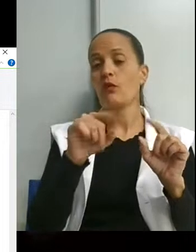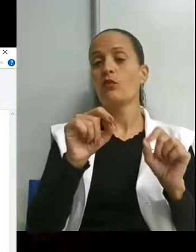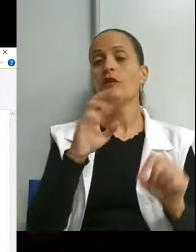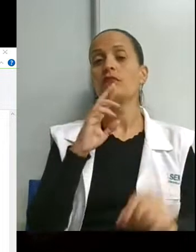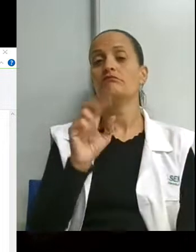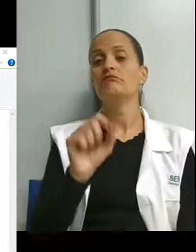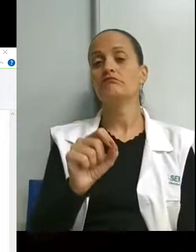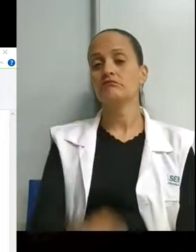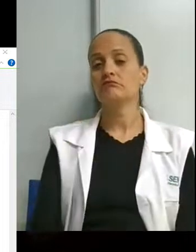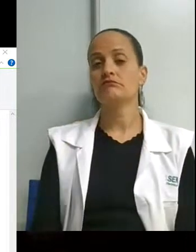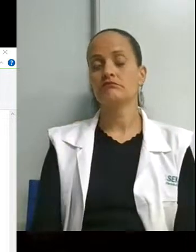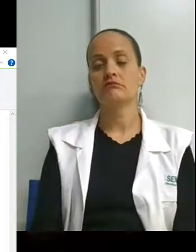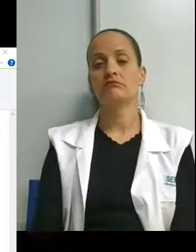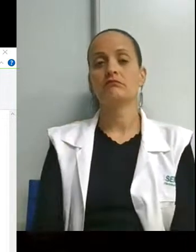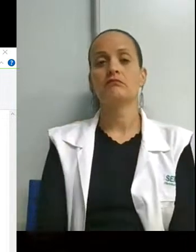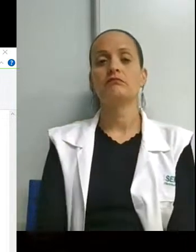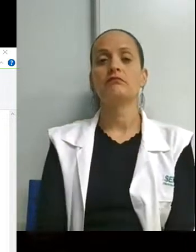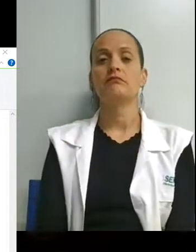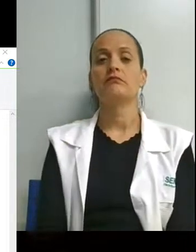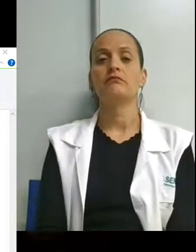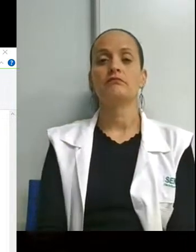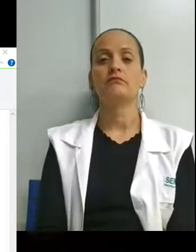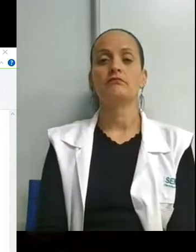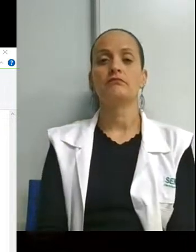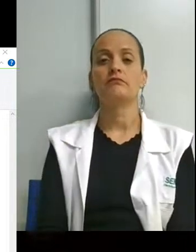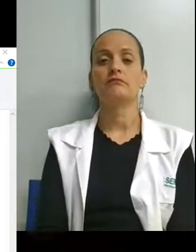Vou fazer a continha aqui, ó.